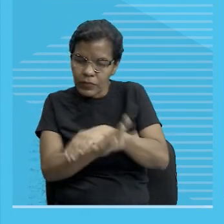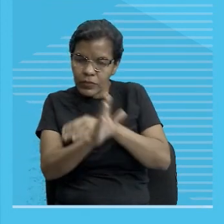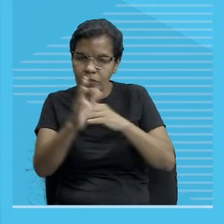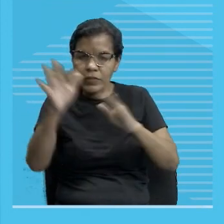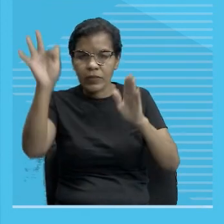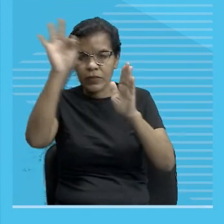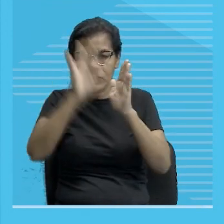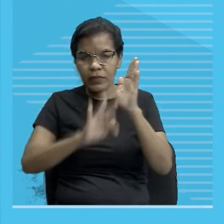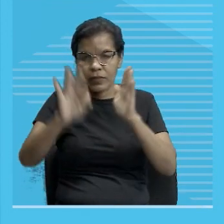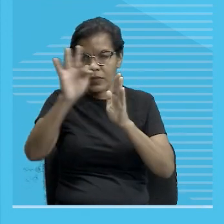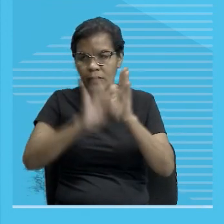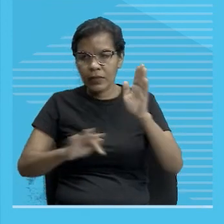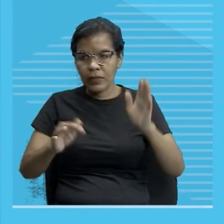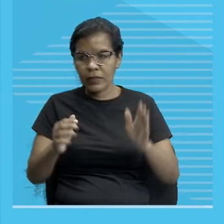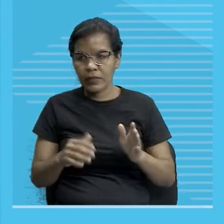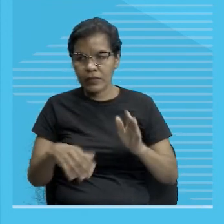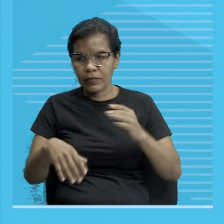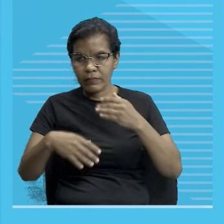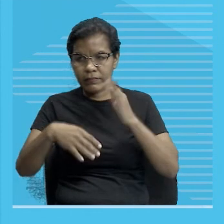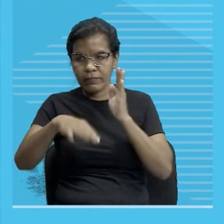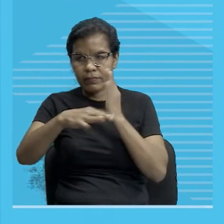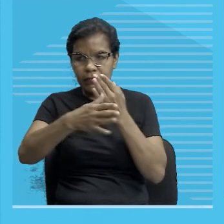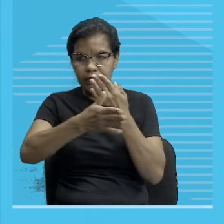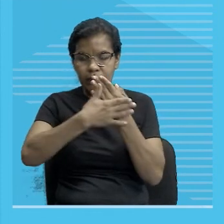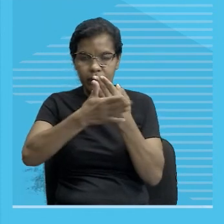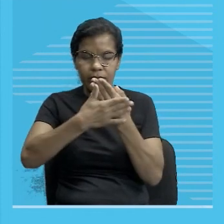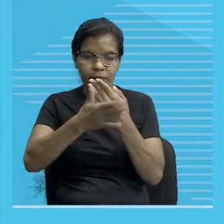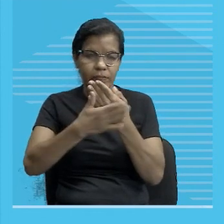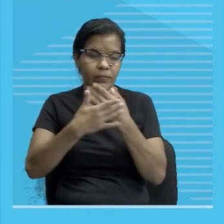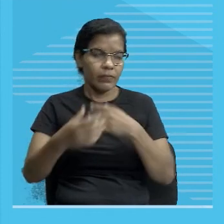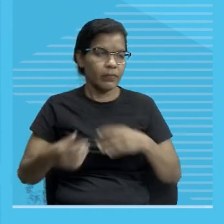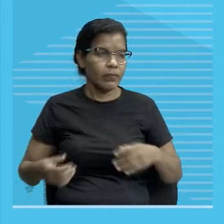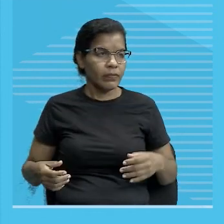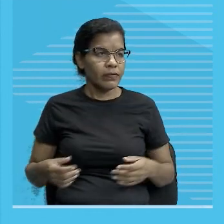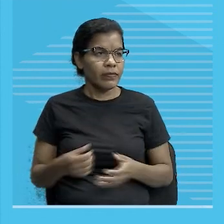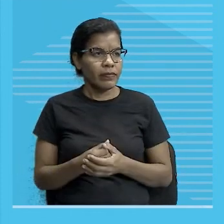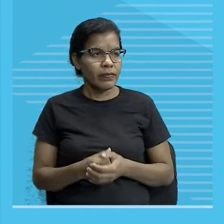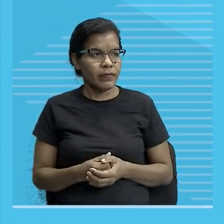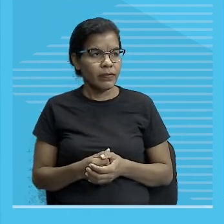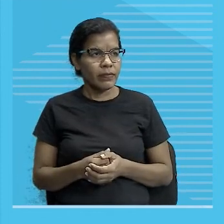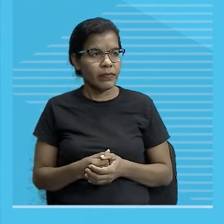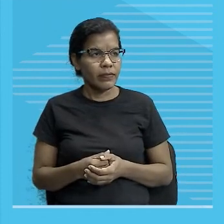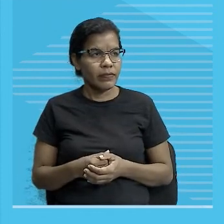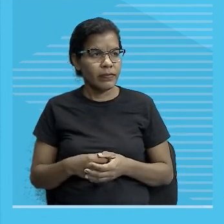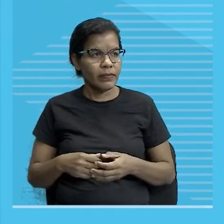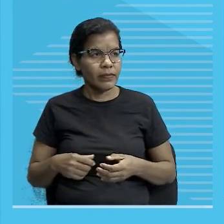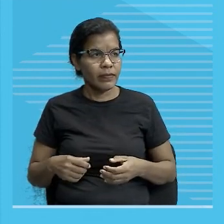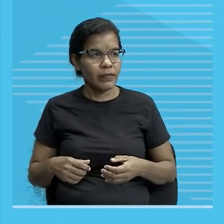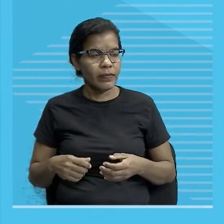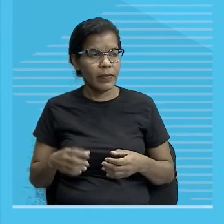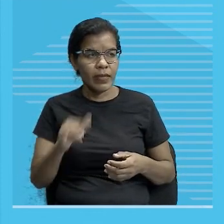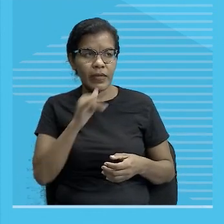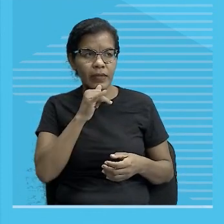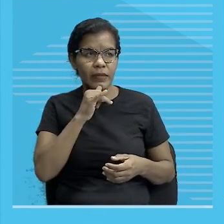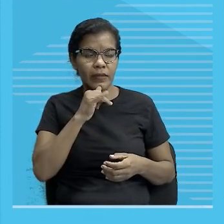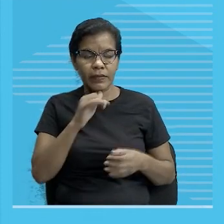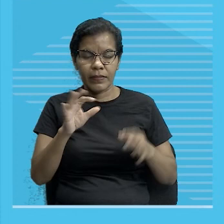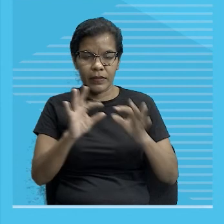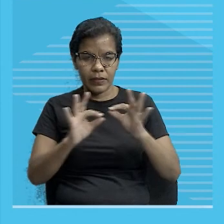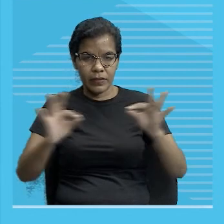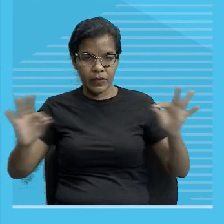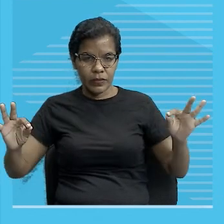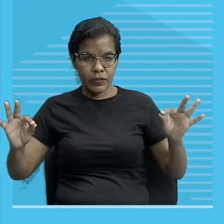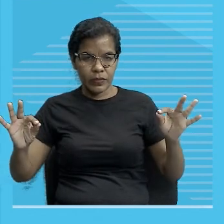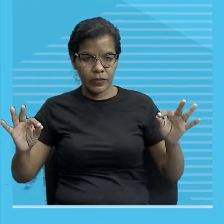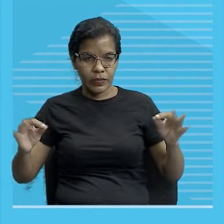no contexto, dá para a gente recuperar. Por exemplo, ó, isso aqui engana a pessoa, né? Nessa oração, usava